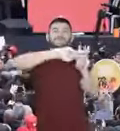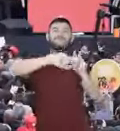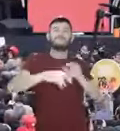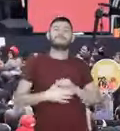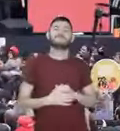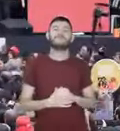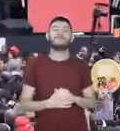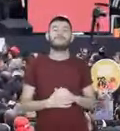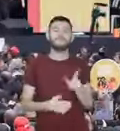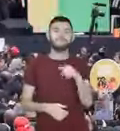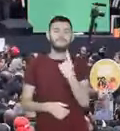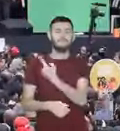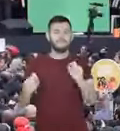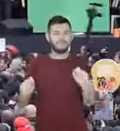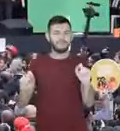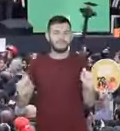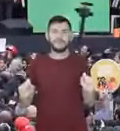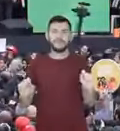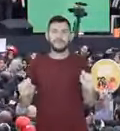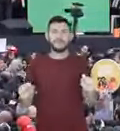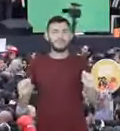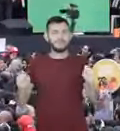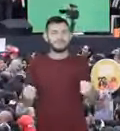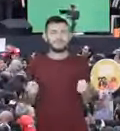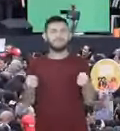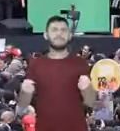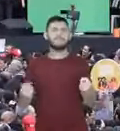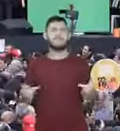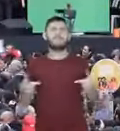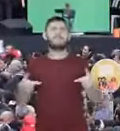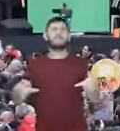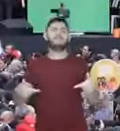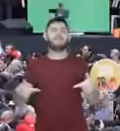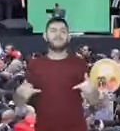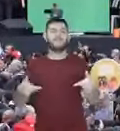enfrentá-los nas ruas, nas redes sociais e onde preciso for.